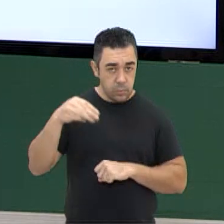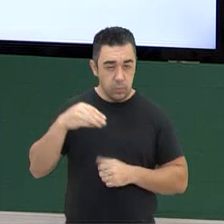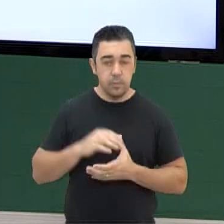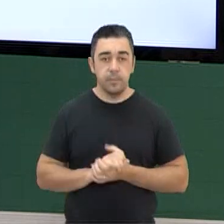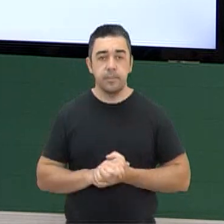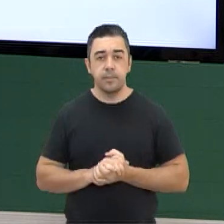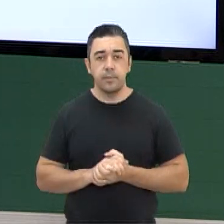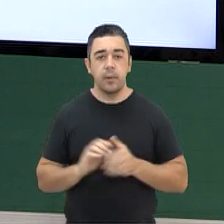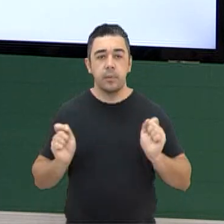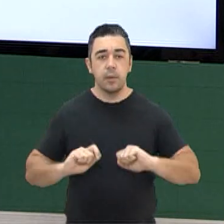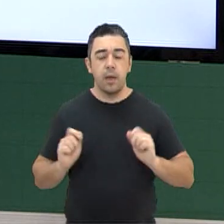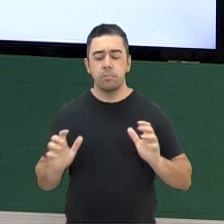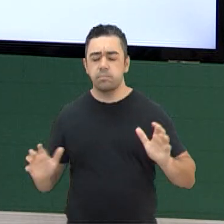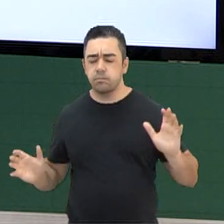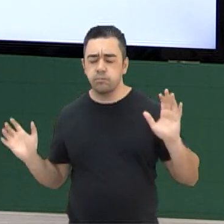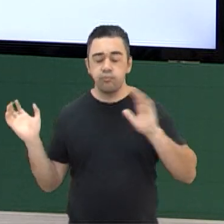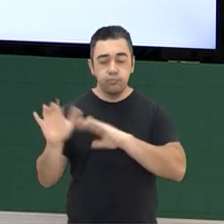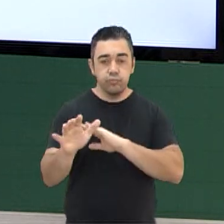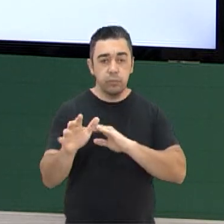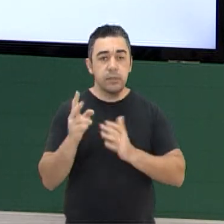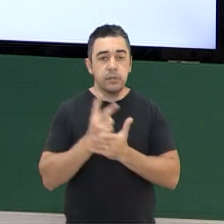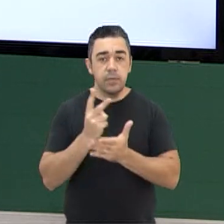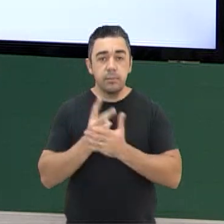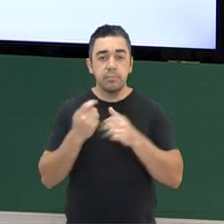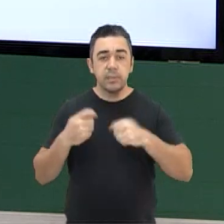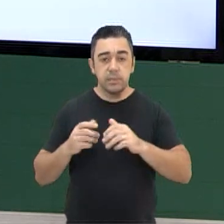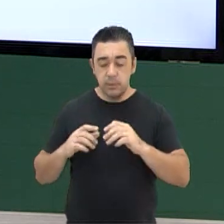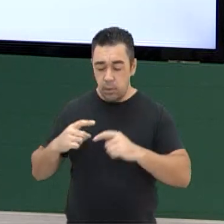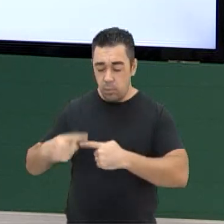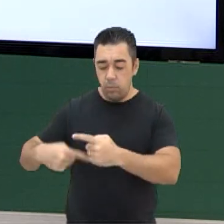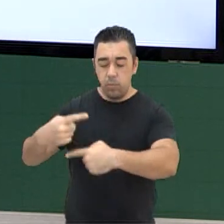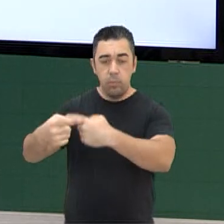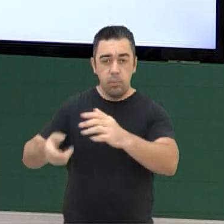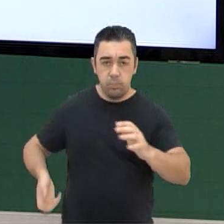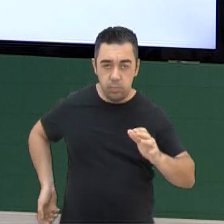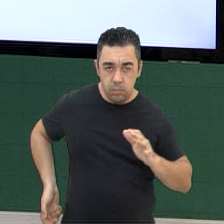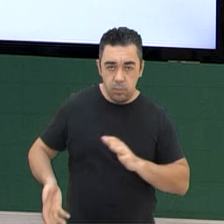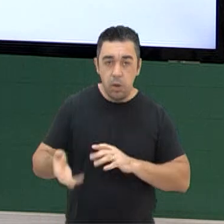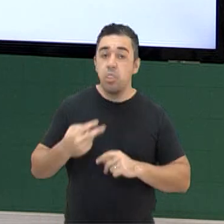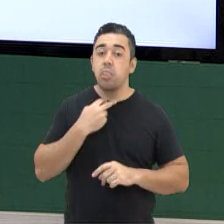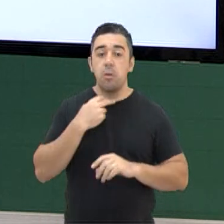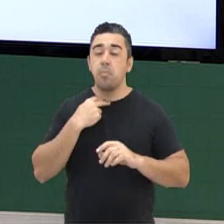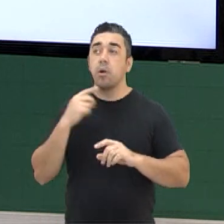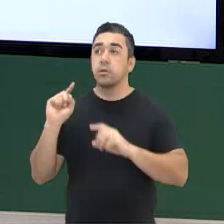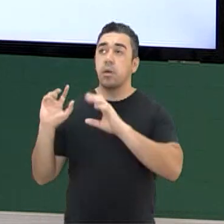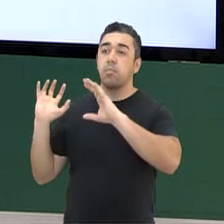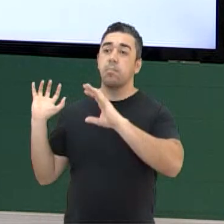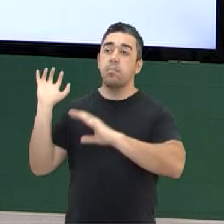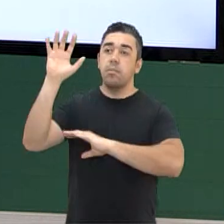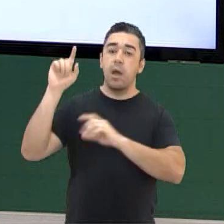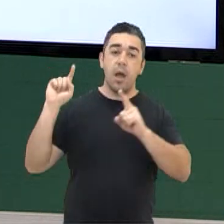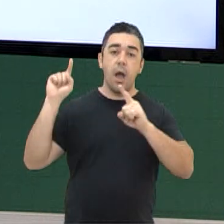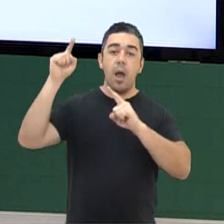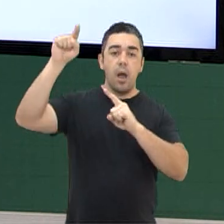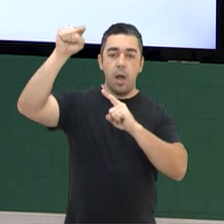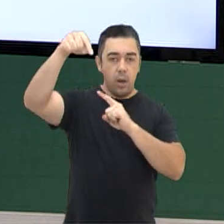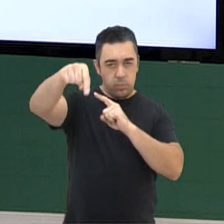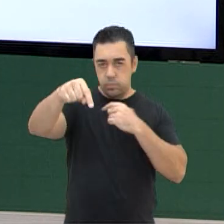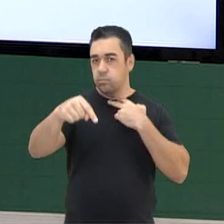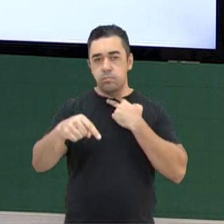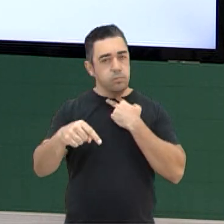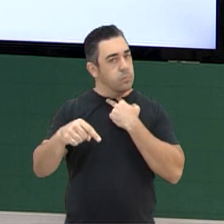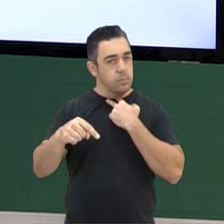Os arremessos da bola, eles devem ser rasteiros, então não é permitido que seja feito um lançamento